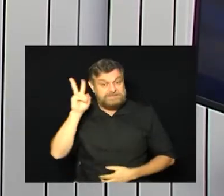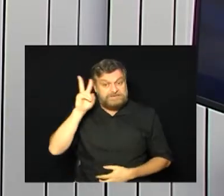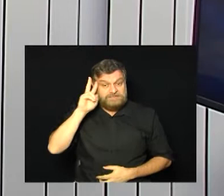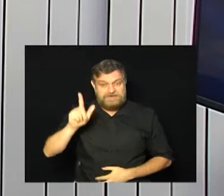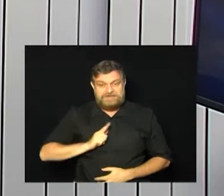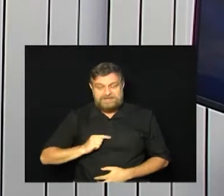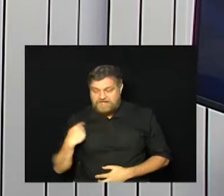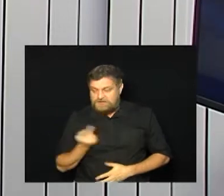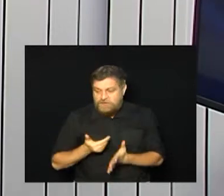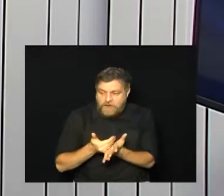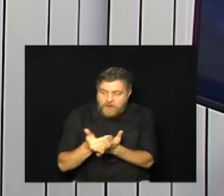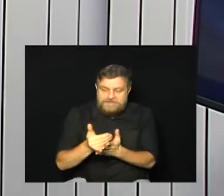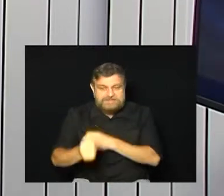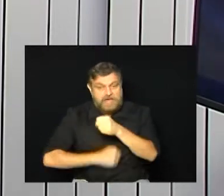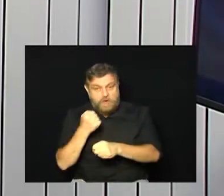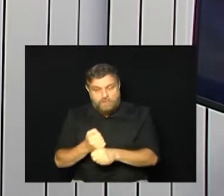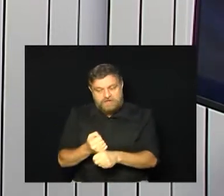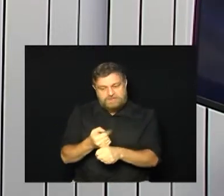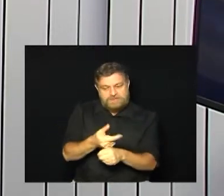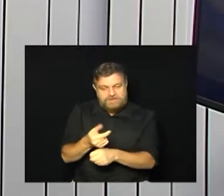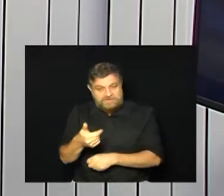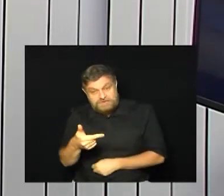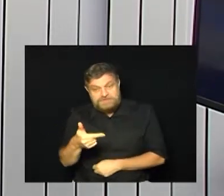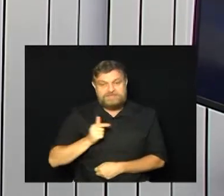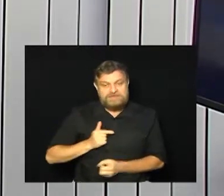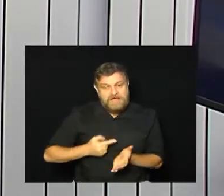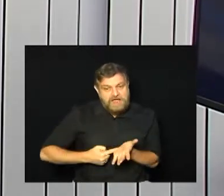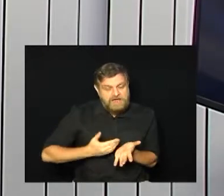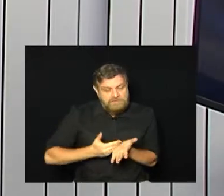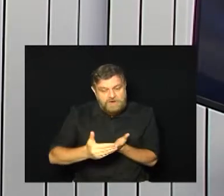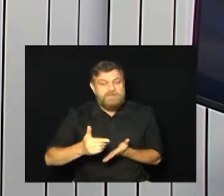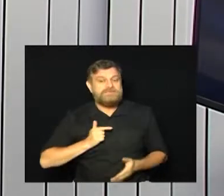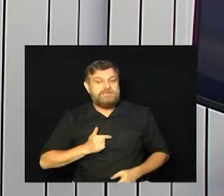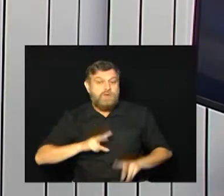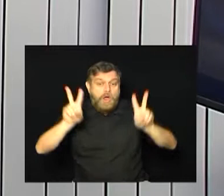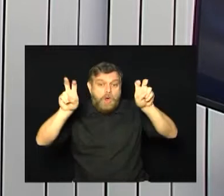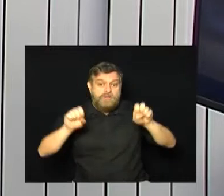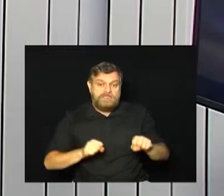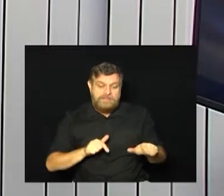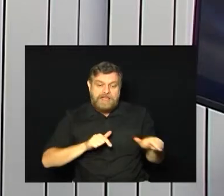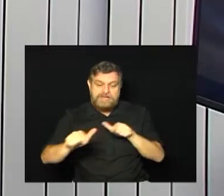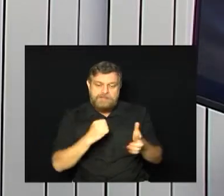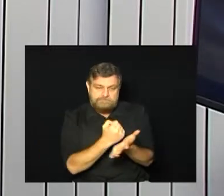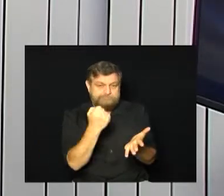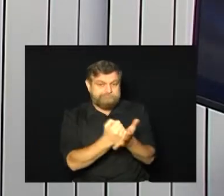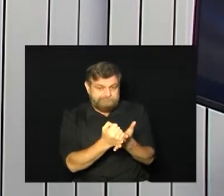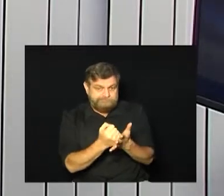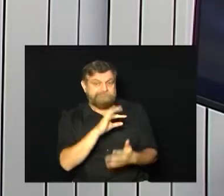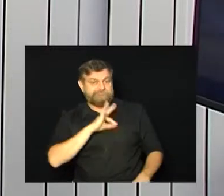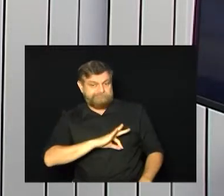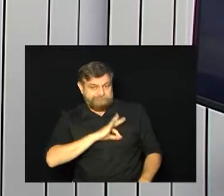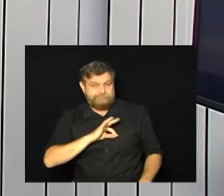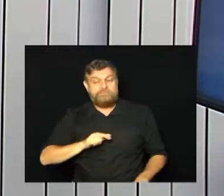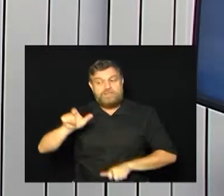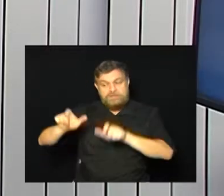e nós vamos começar este ano de 2022 falando sobre emprego. Eu sei que tem muitas pessoas